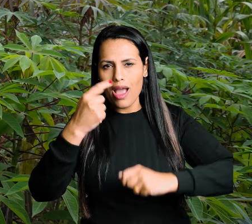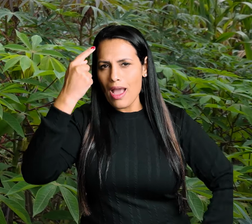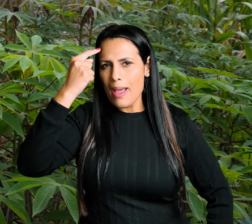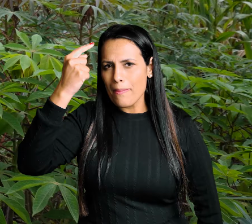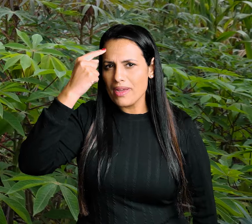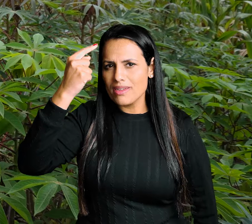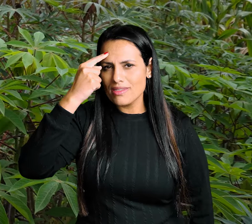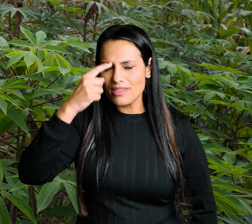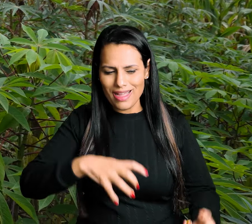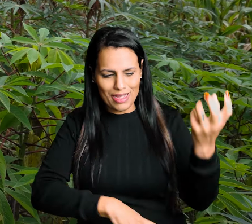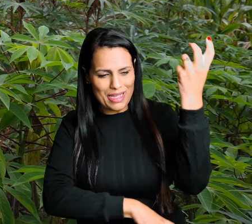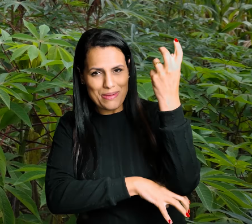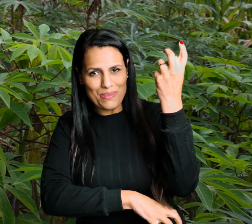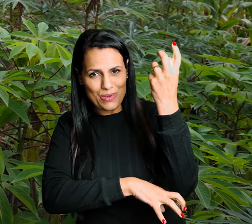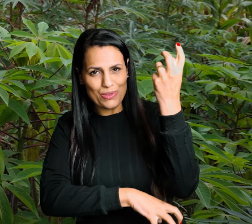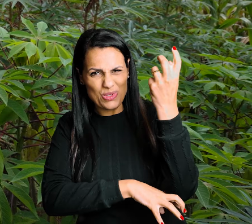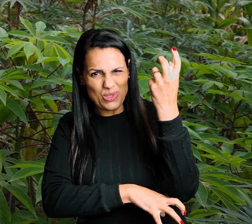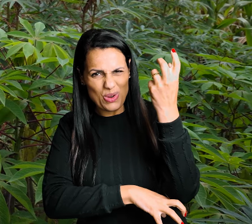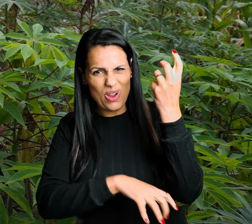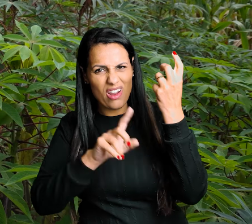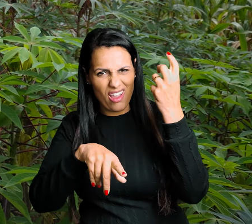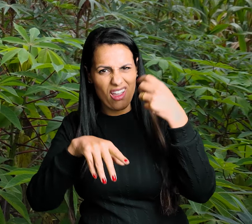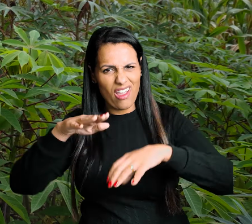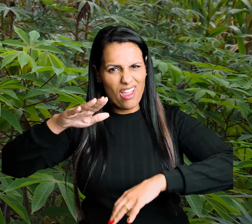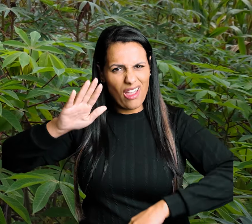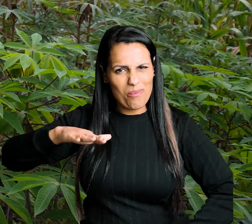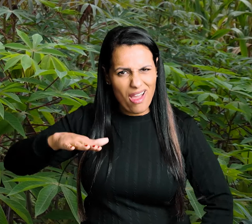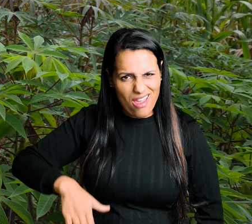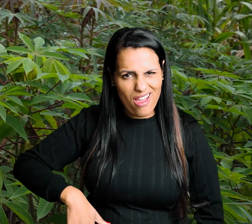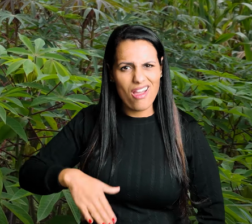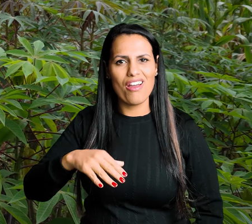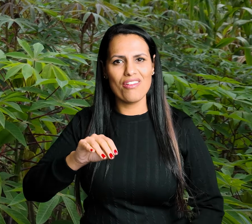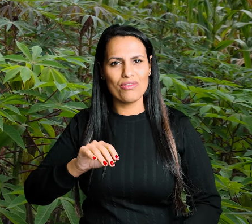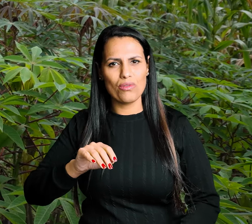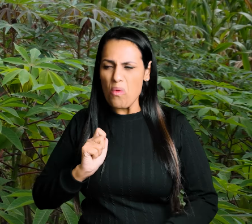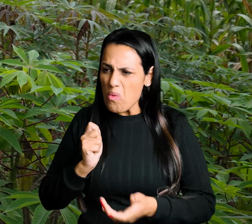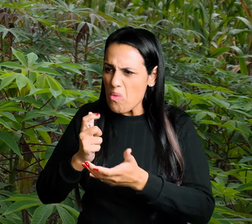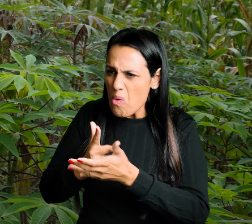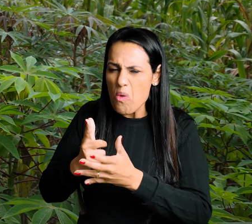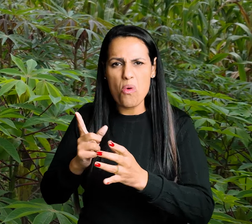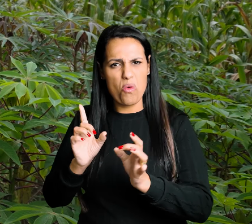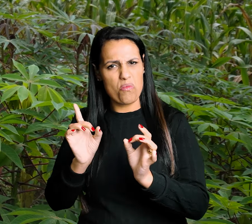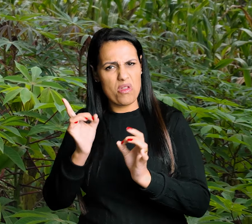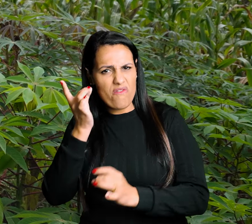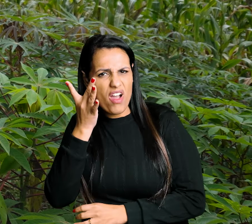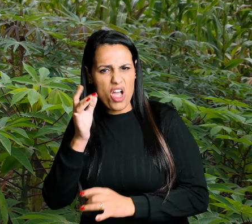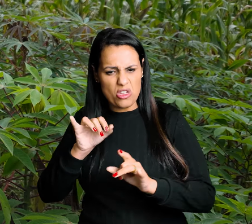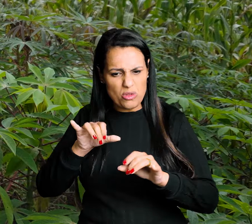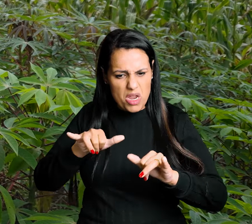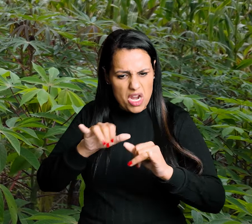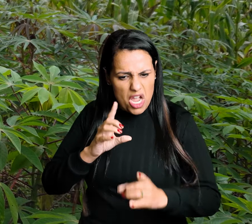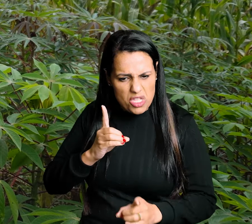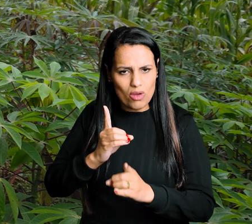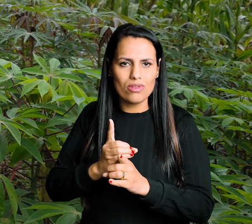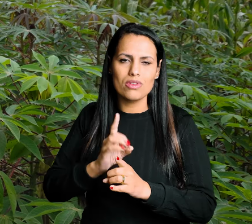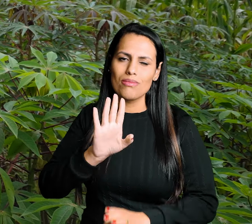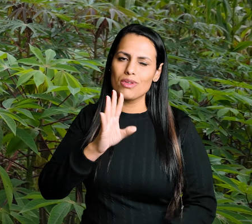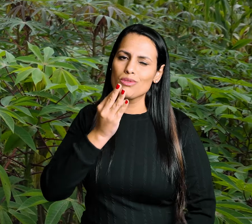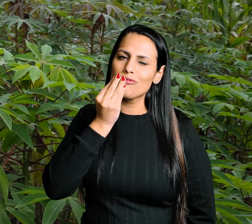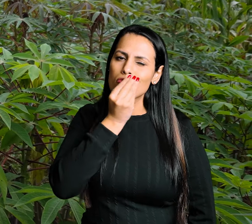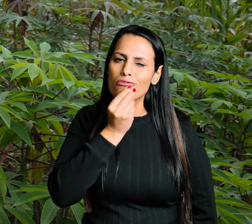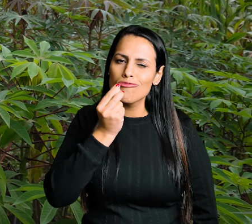mas a mandioca é uma coisa muito baratinha, você vai lá no mercado e pega, traz prontinho, mas não tem o mesmo gosto do que